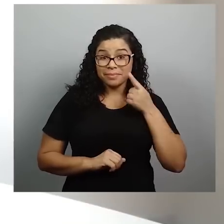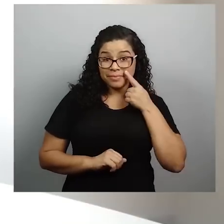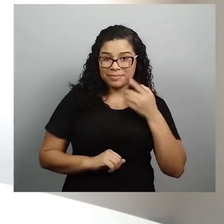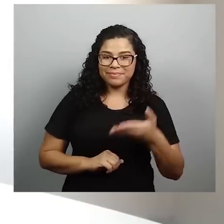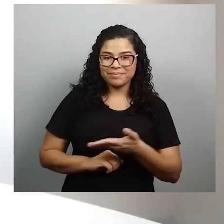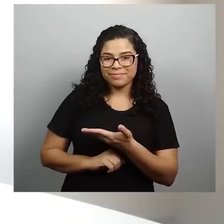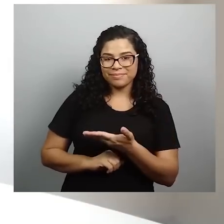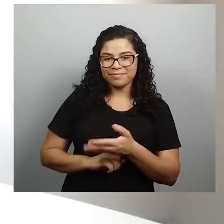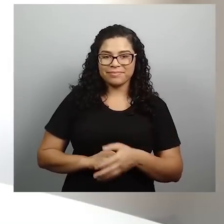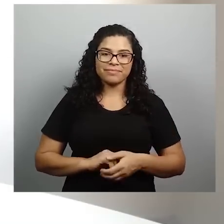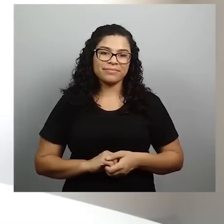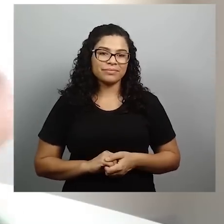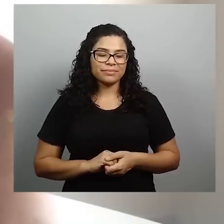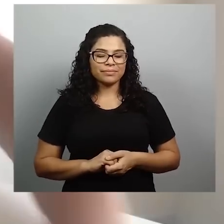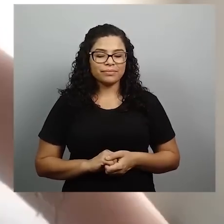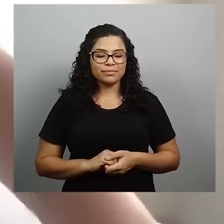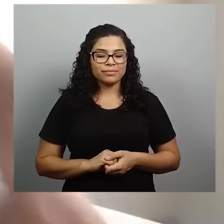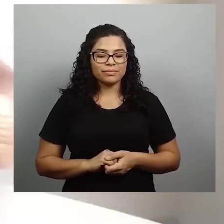Olha aqui.